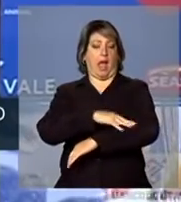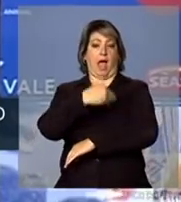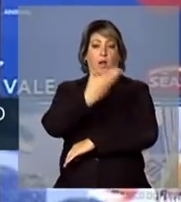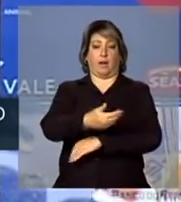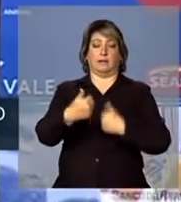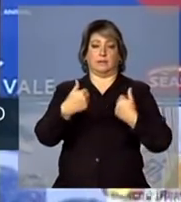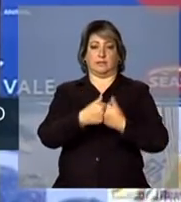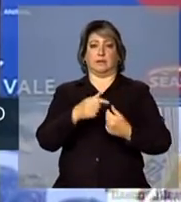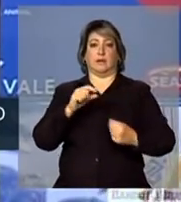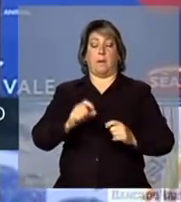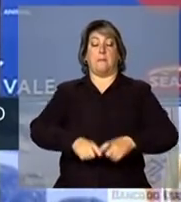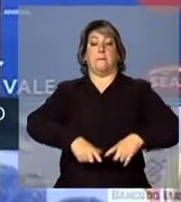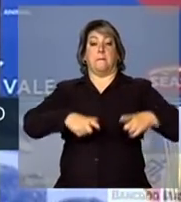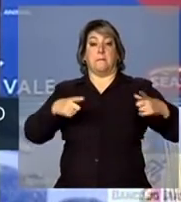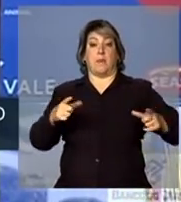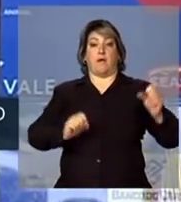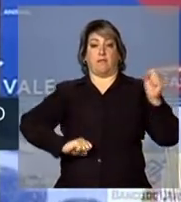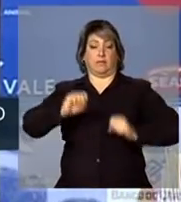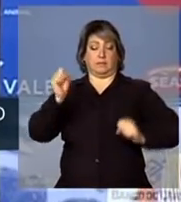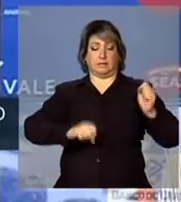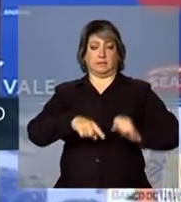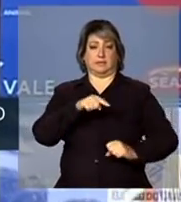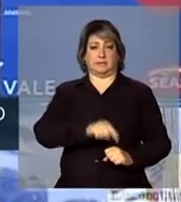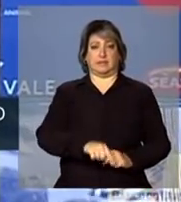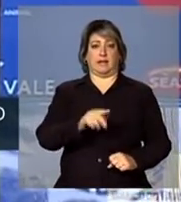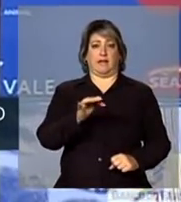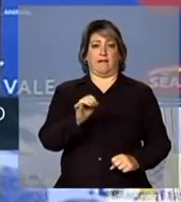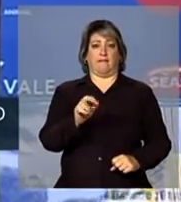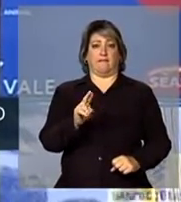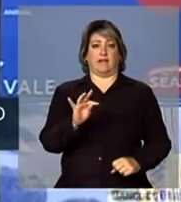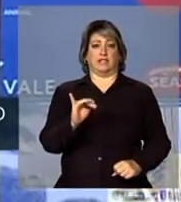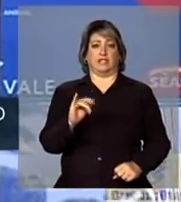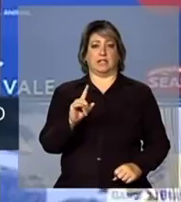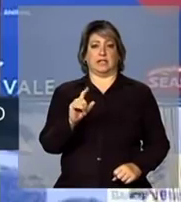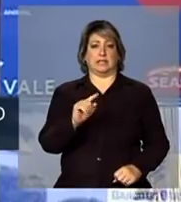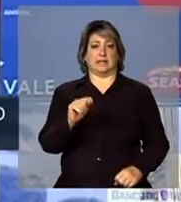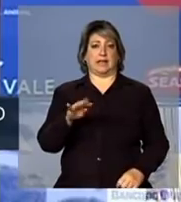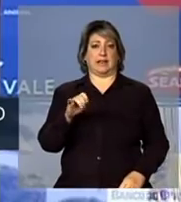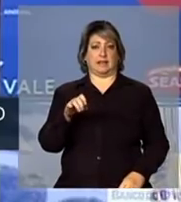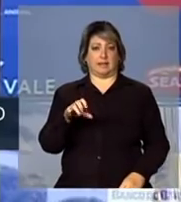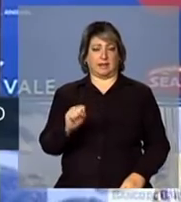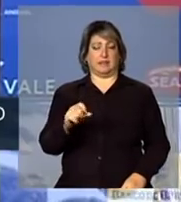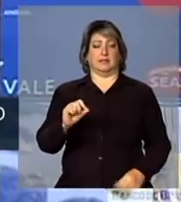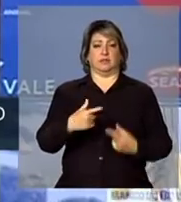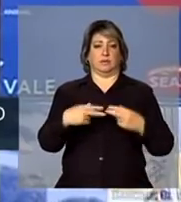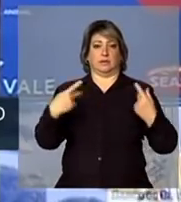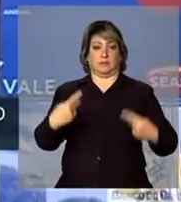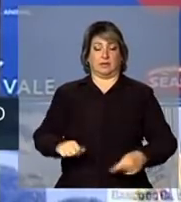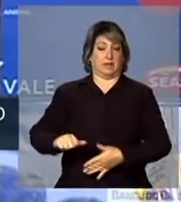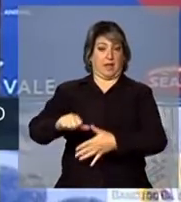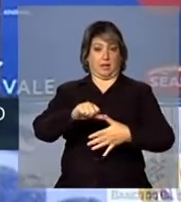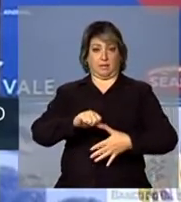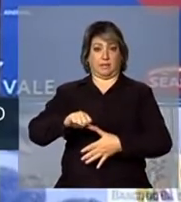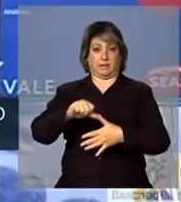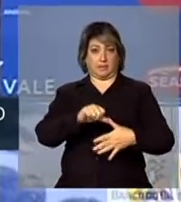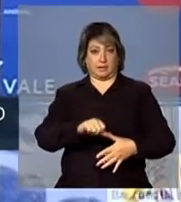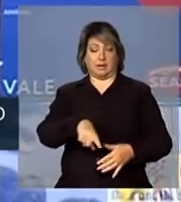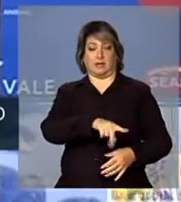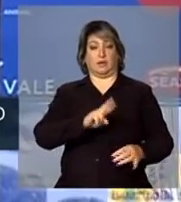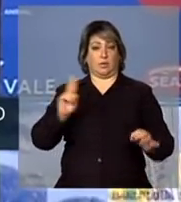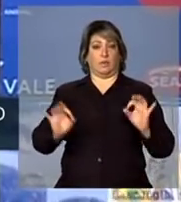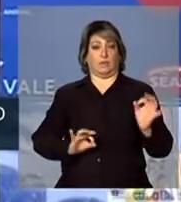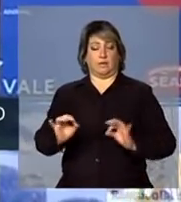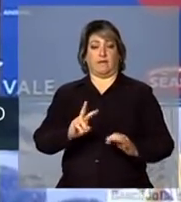América Latina, complexo este liderado pela Vale. Para orgulho e gáudio de todos os